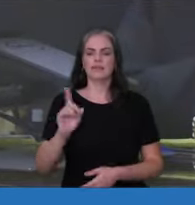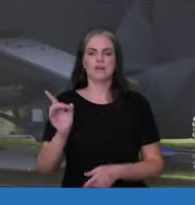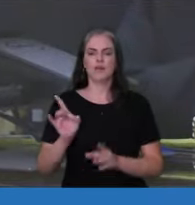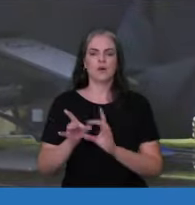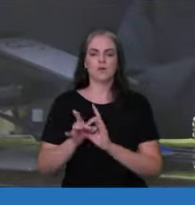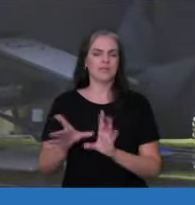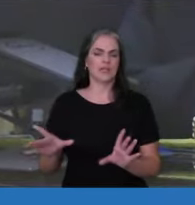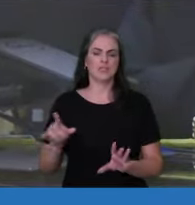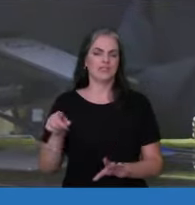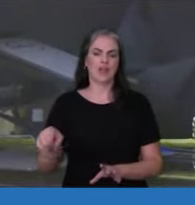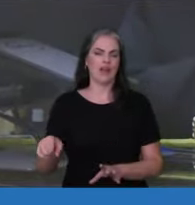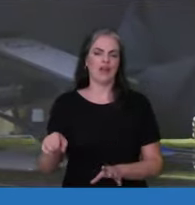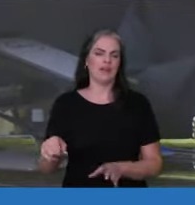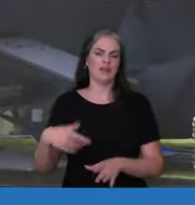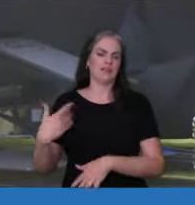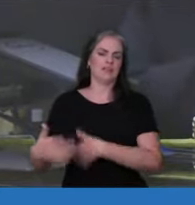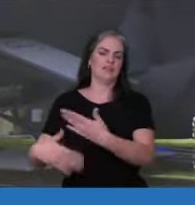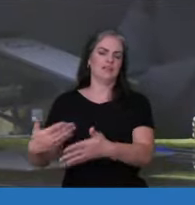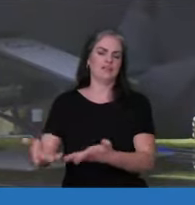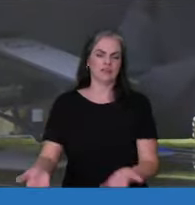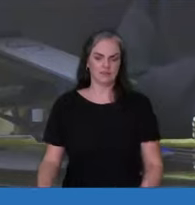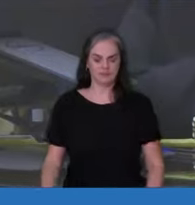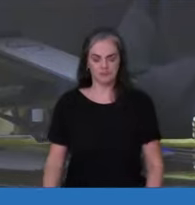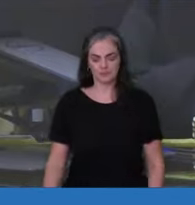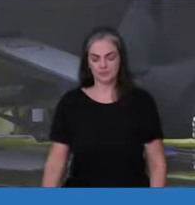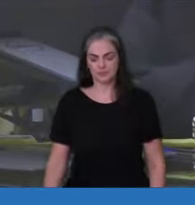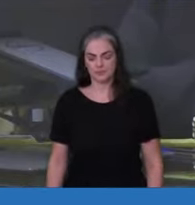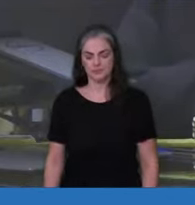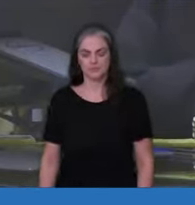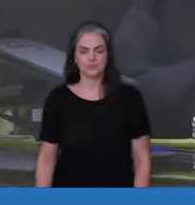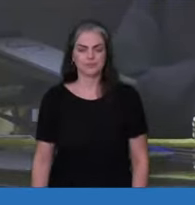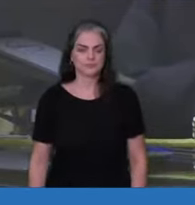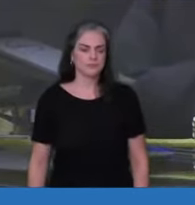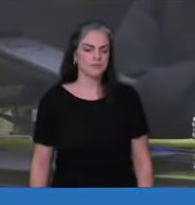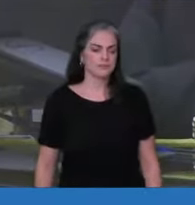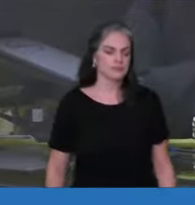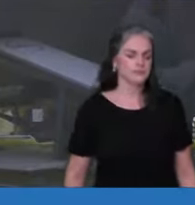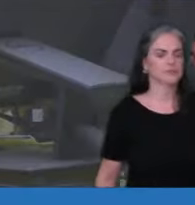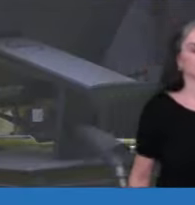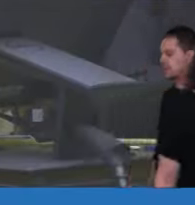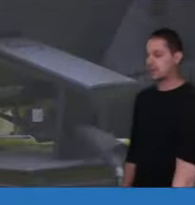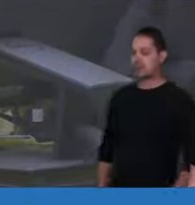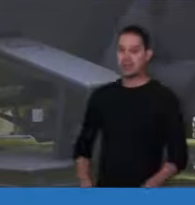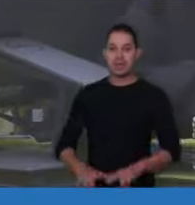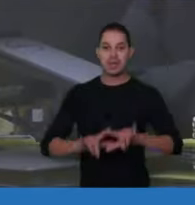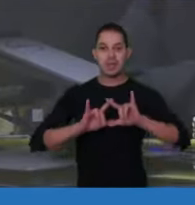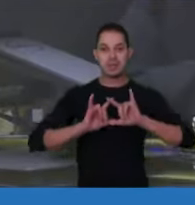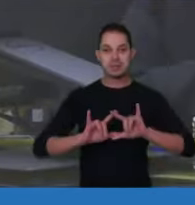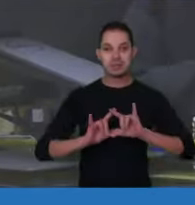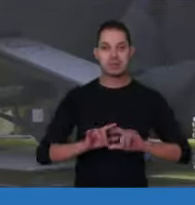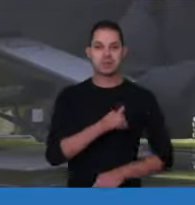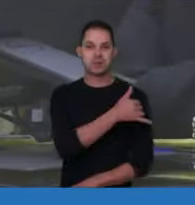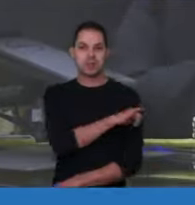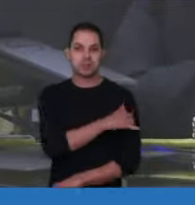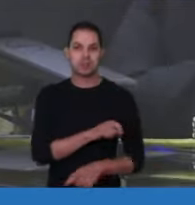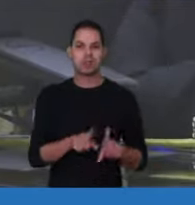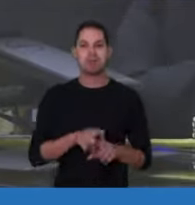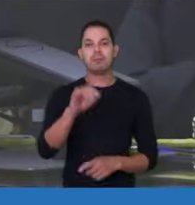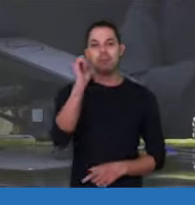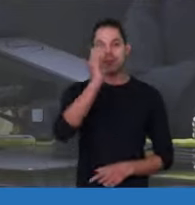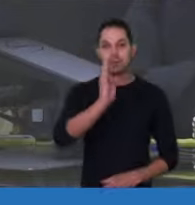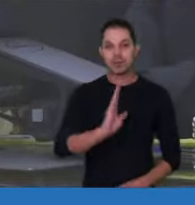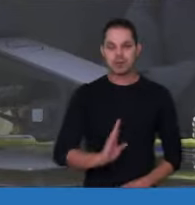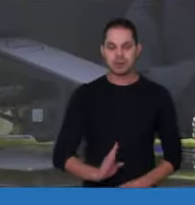fio que hoje está sendo desfiado do que são as milícias no Rio de Janeiro e no Brasil.